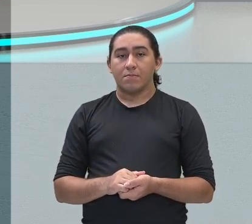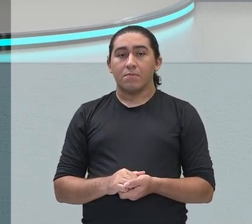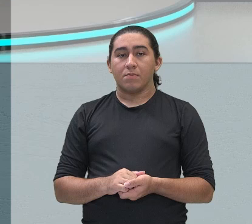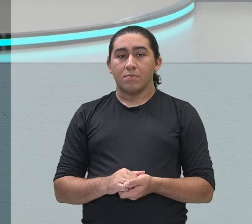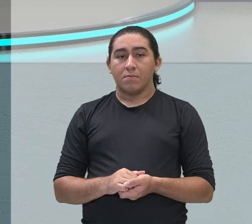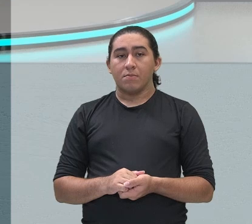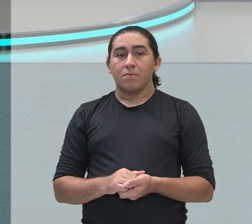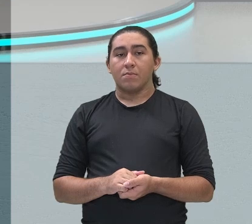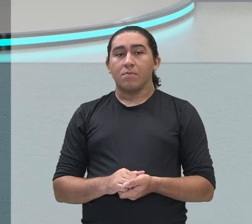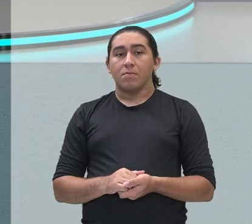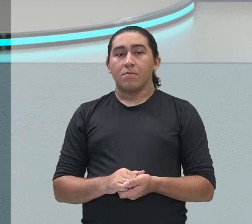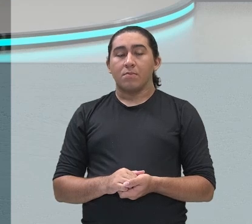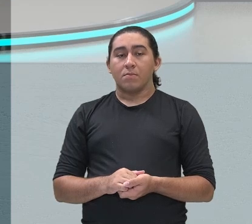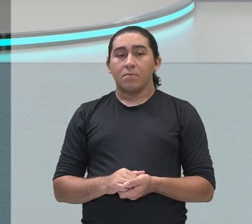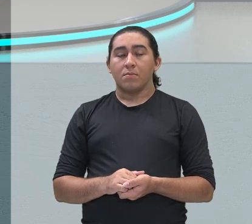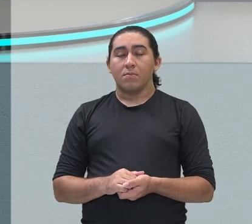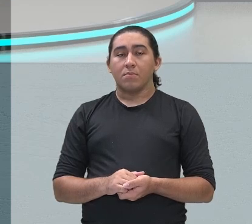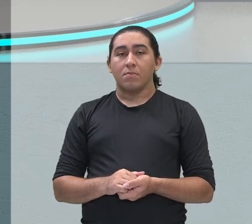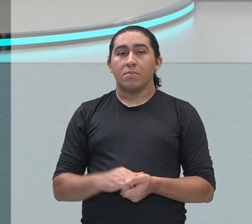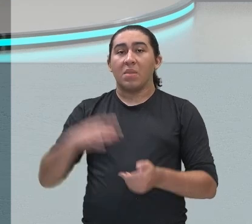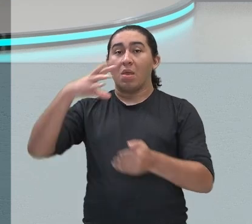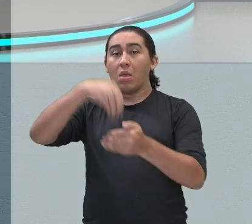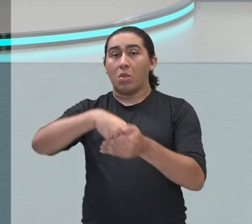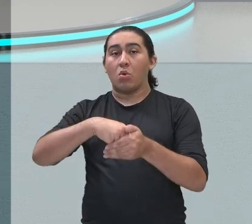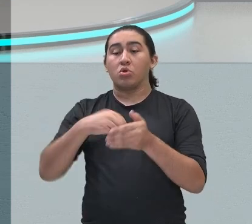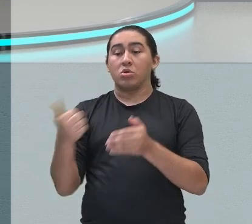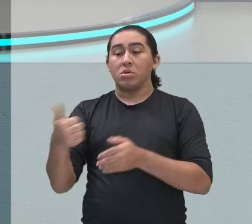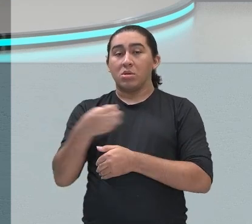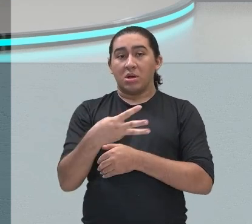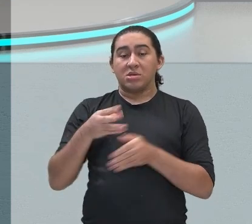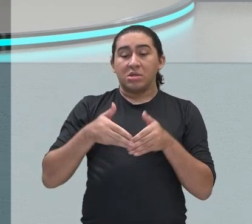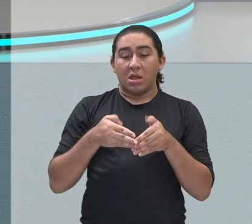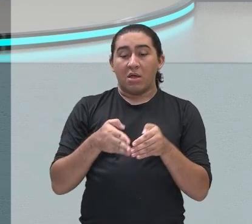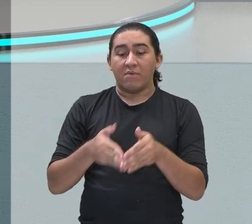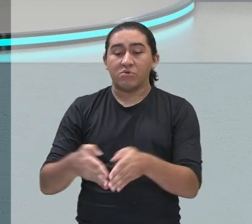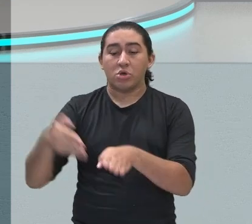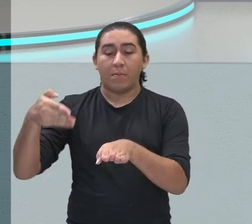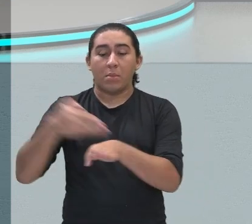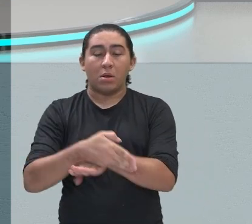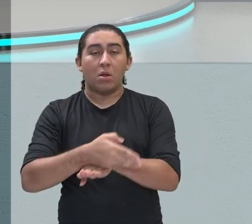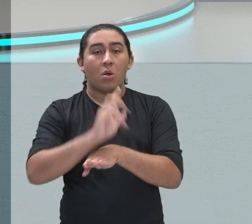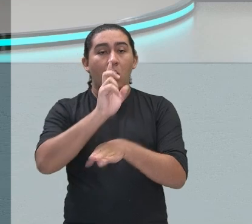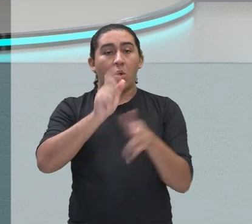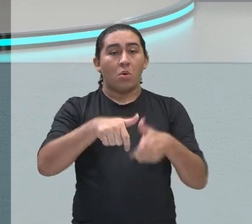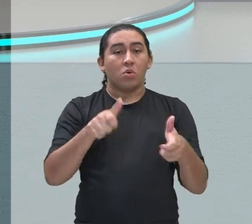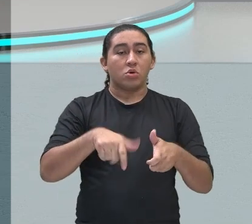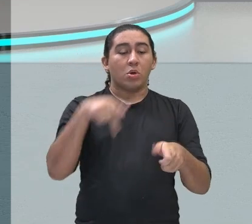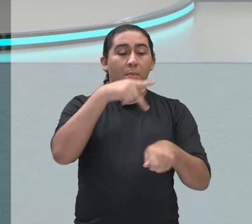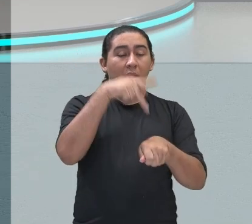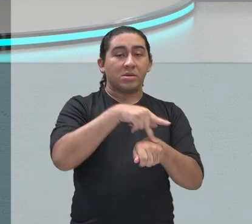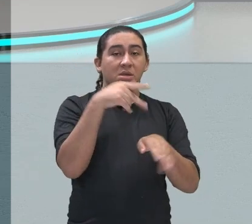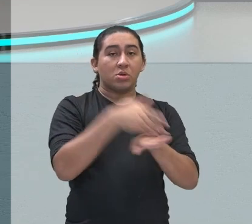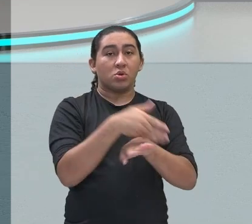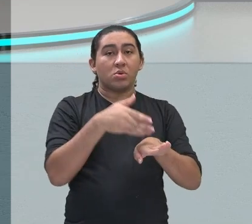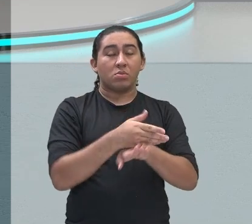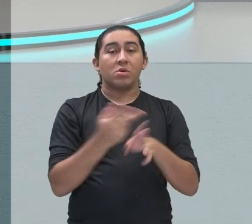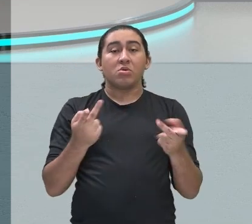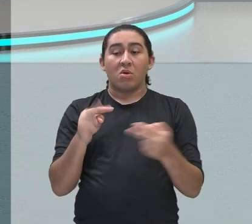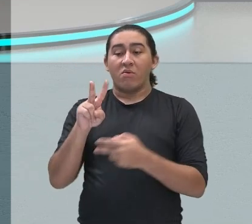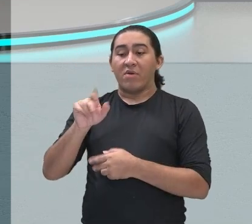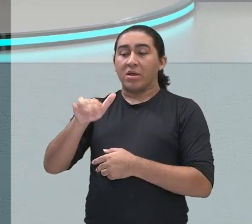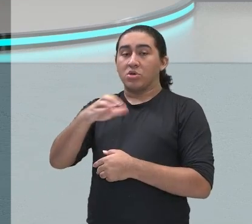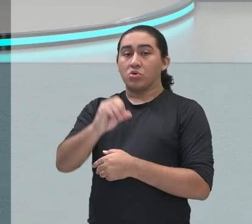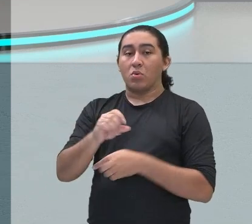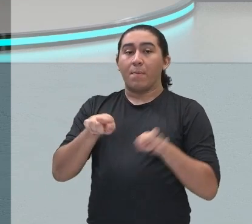armada, 13 navios, e veio em direção à Índia, como aconteceu com Vasco da Gama, só que